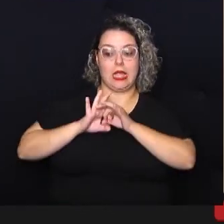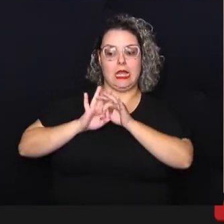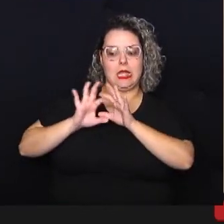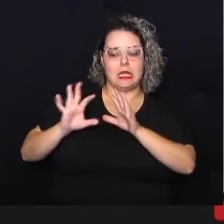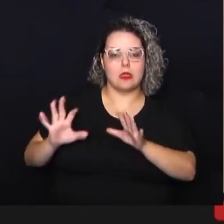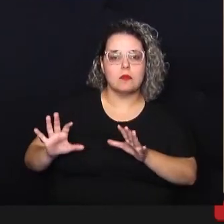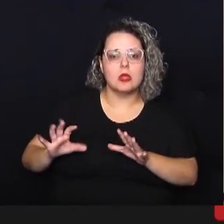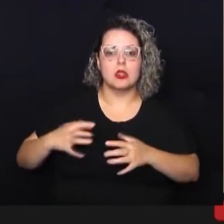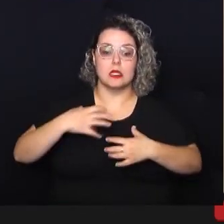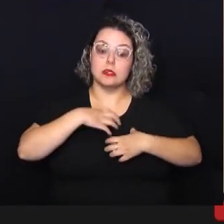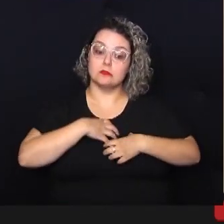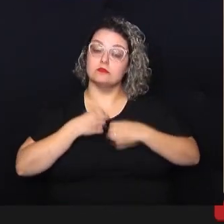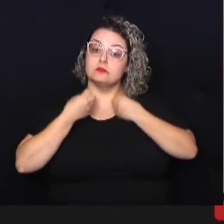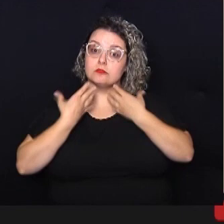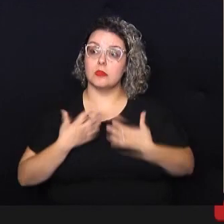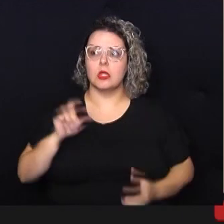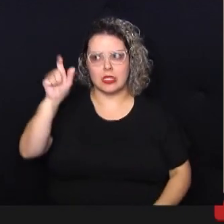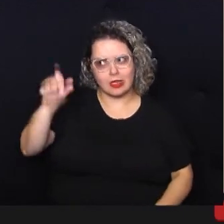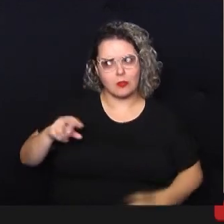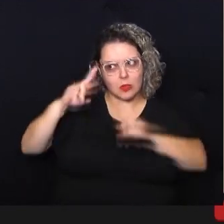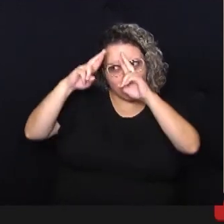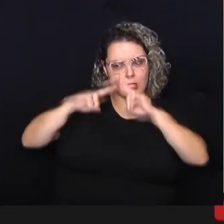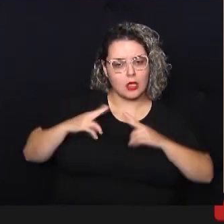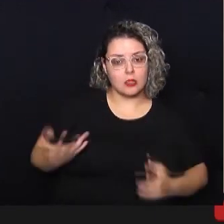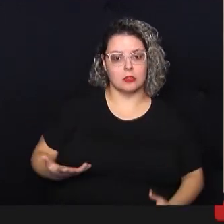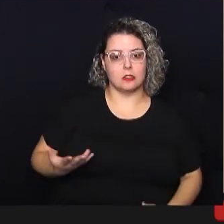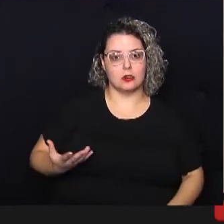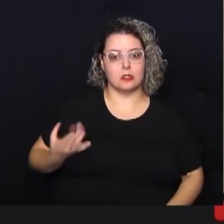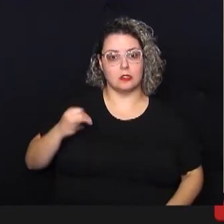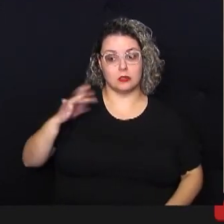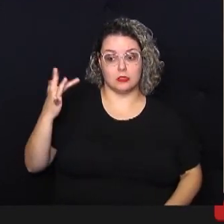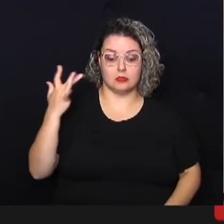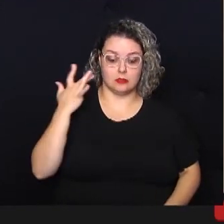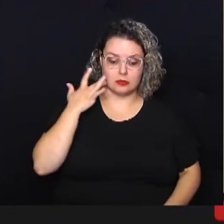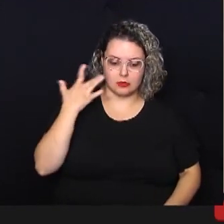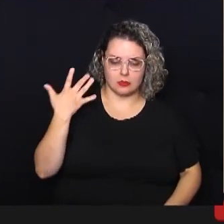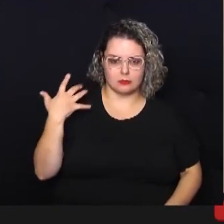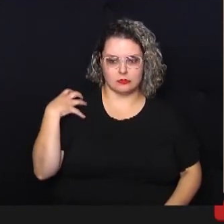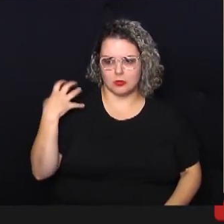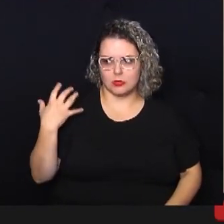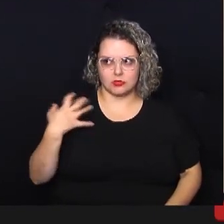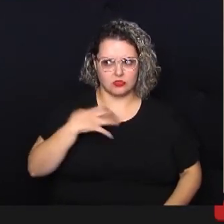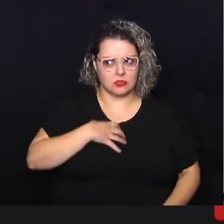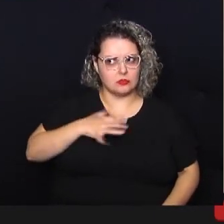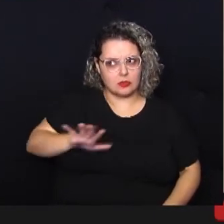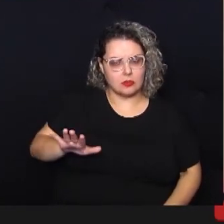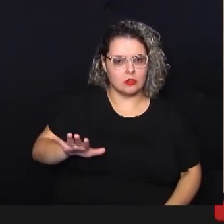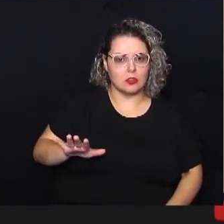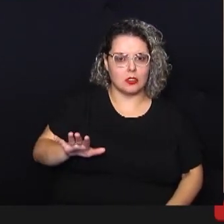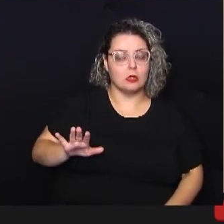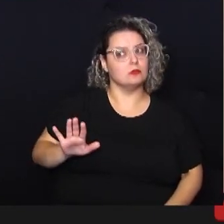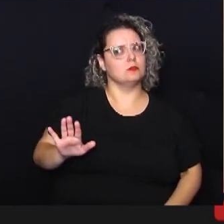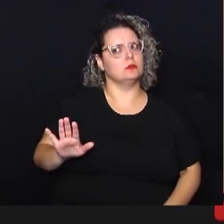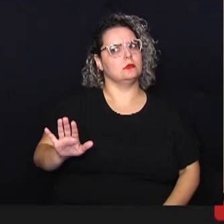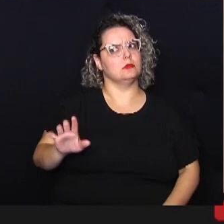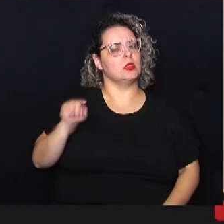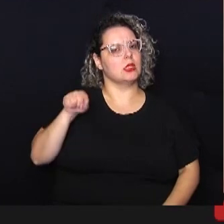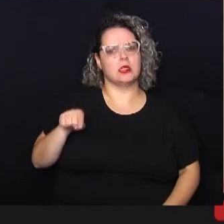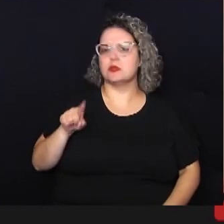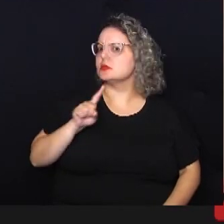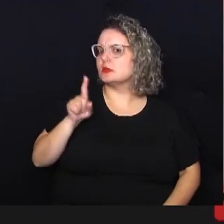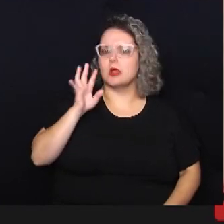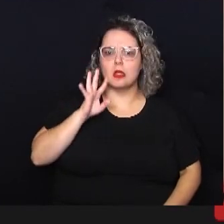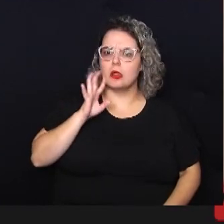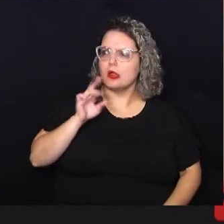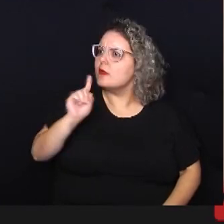sentir bem, que a pessoa tem que respeitar, se alguém tocar de um jeito que ela não gosta, ela vai falar, opa, isso aqui não é legal, e ela vai